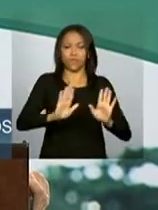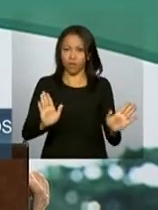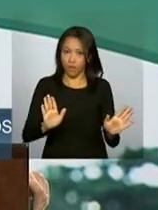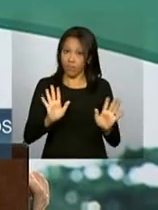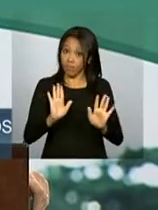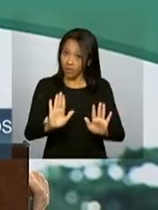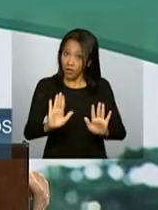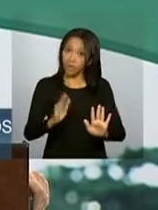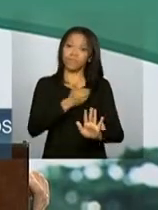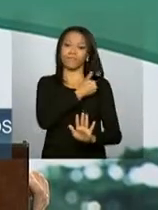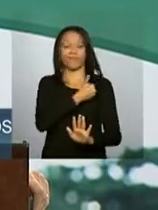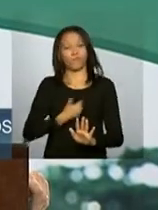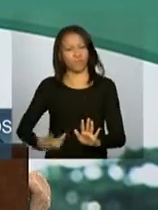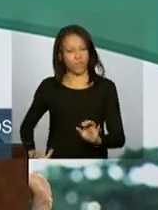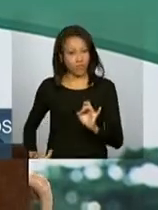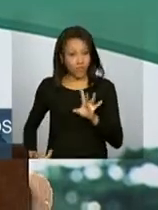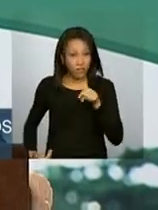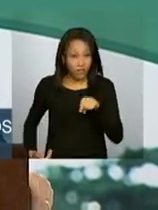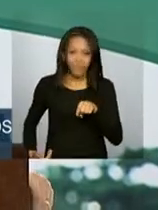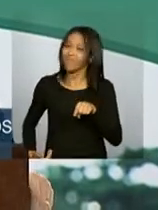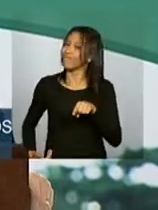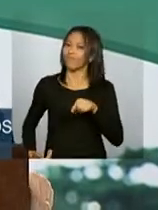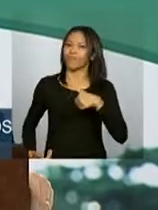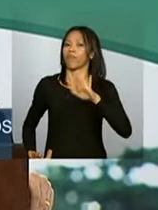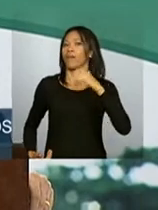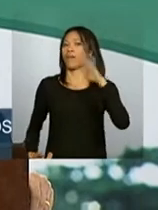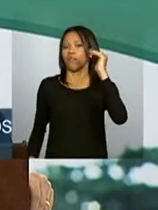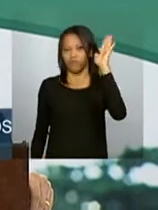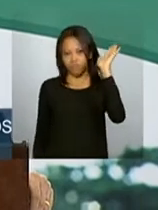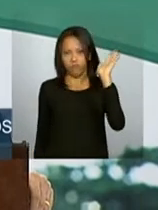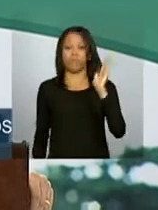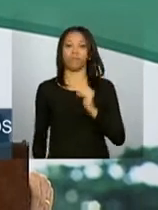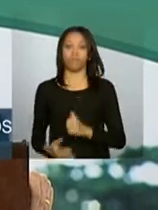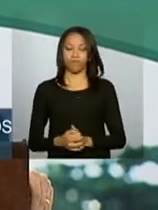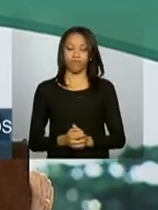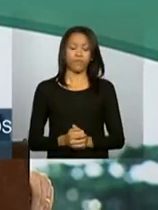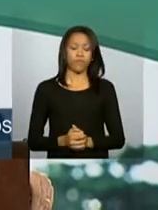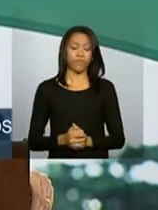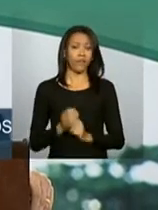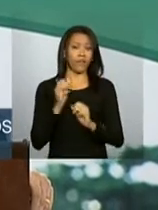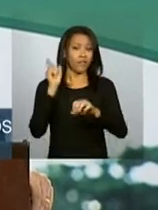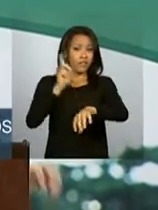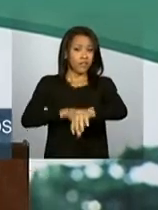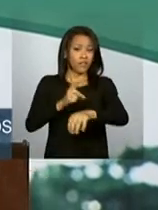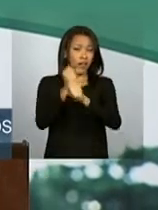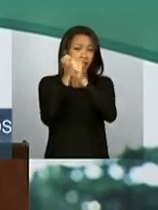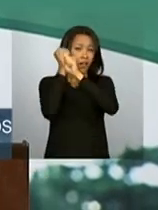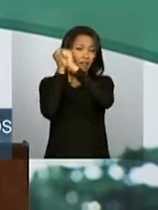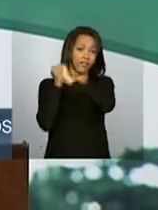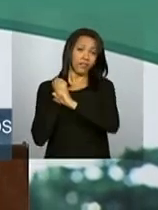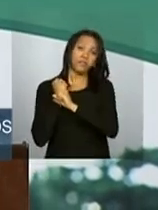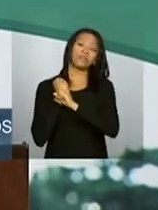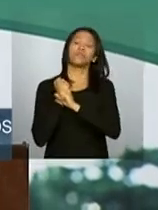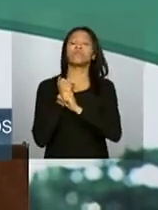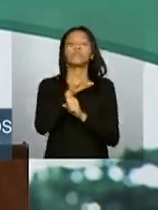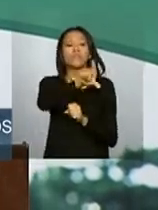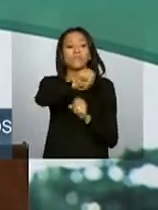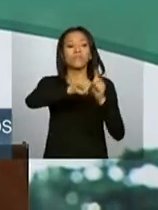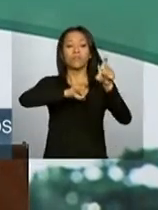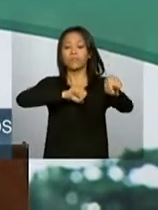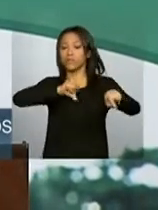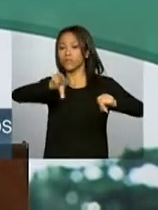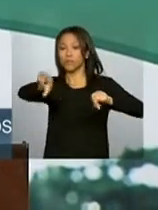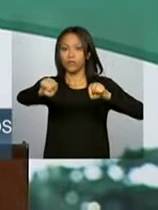Mas governar é muito mais do que isso. Durante muito tempo, as escolhas sobre